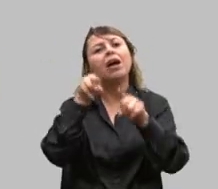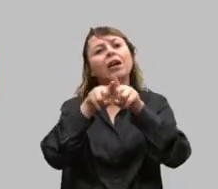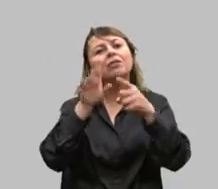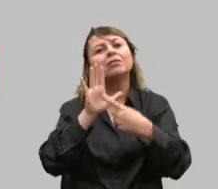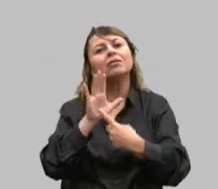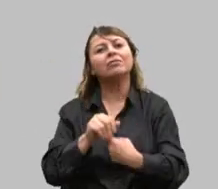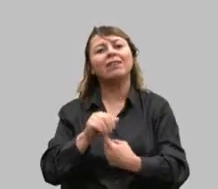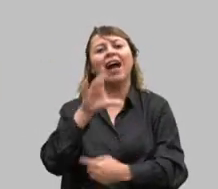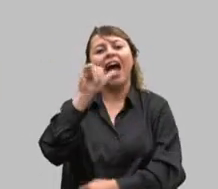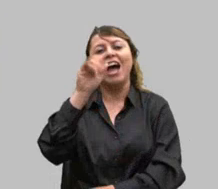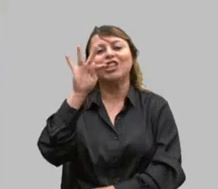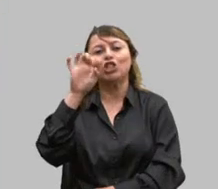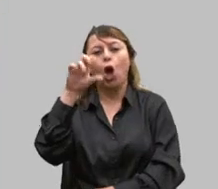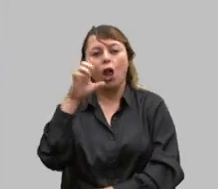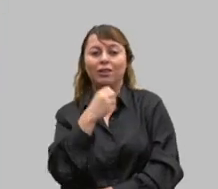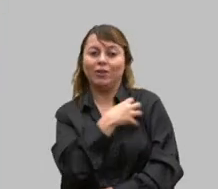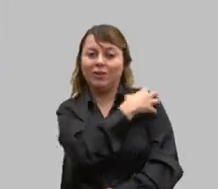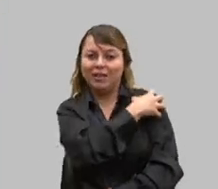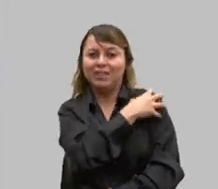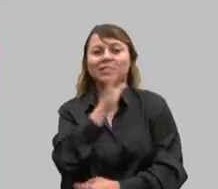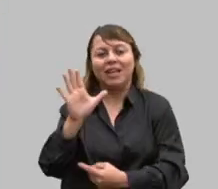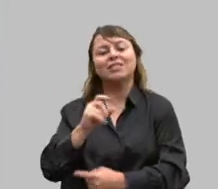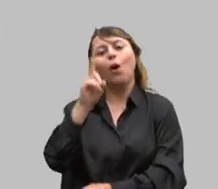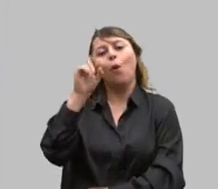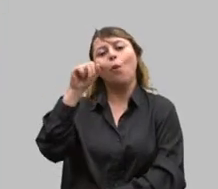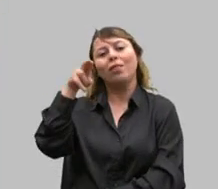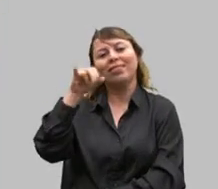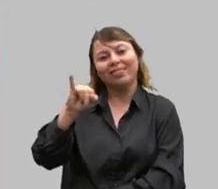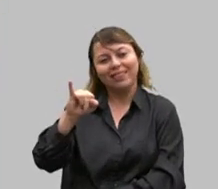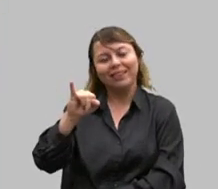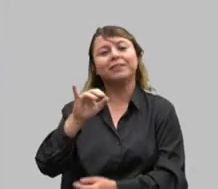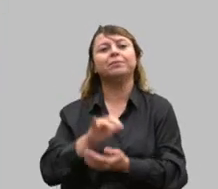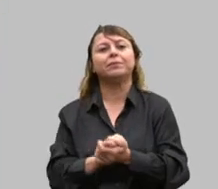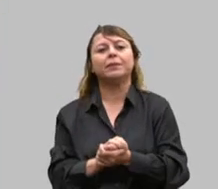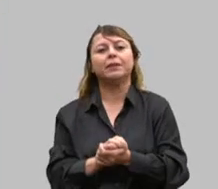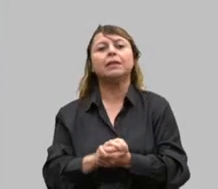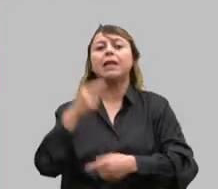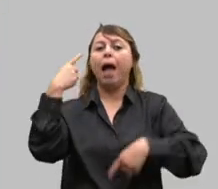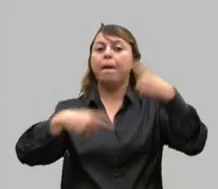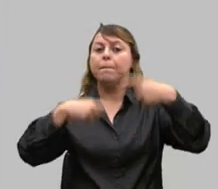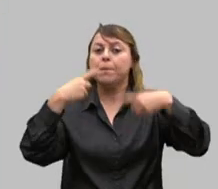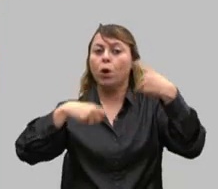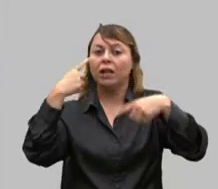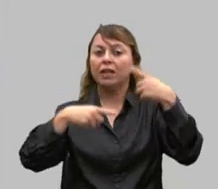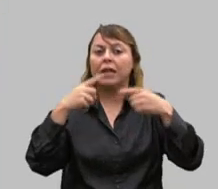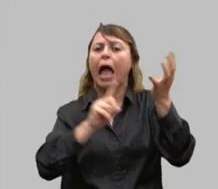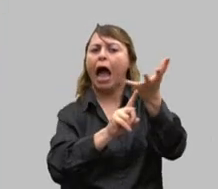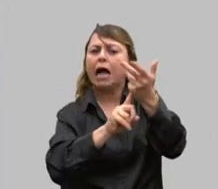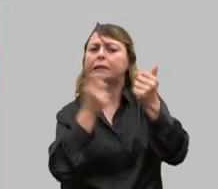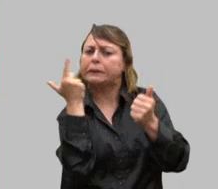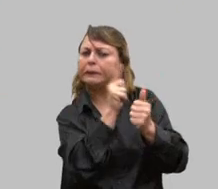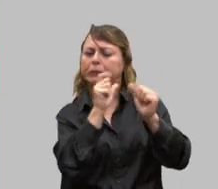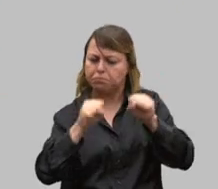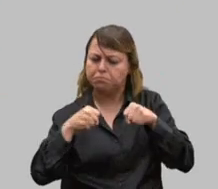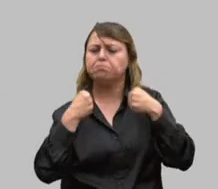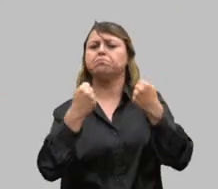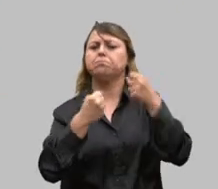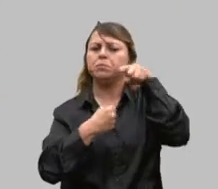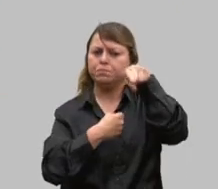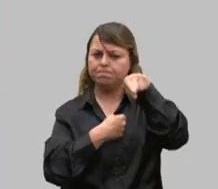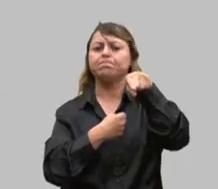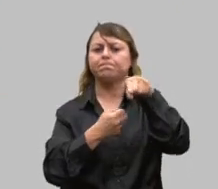citação do amigo Dani que é a política é a arte de garantir a felicidade da polis